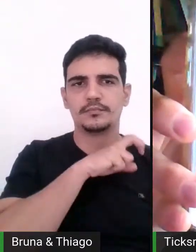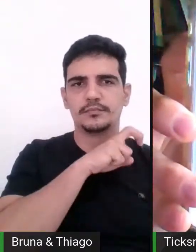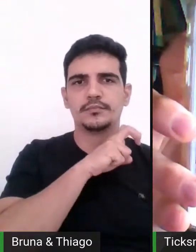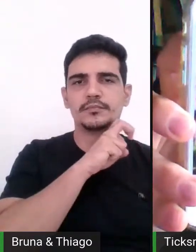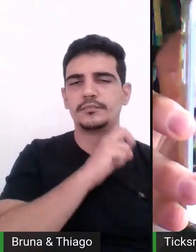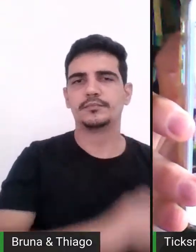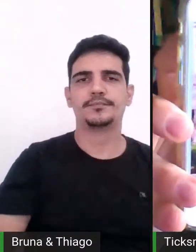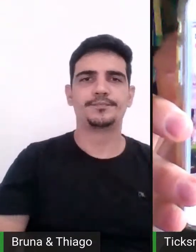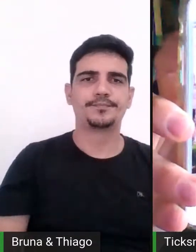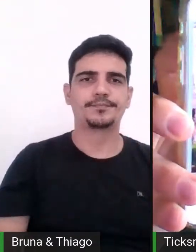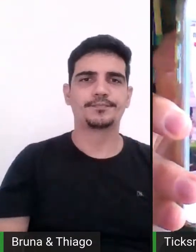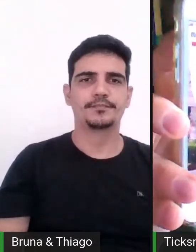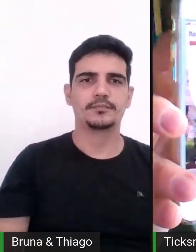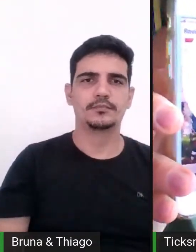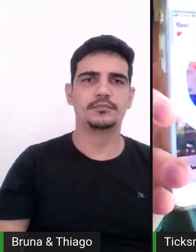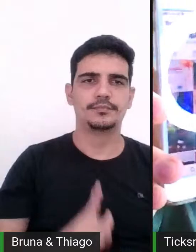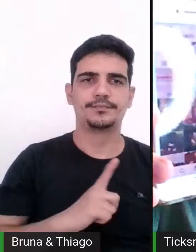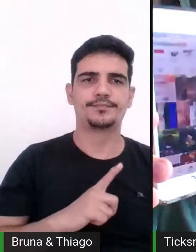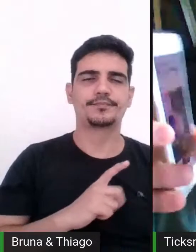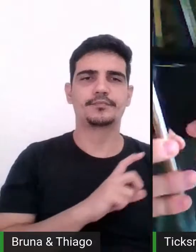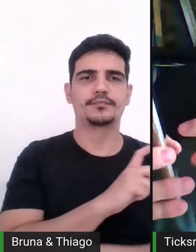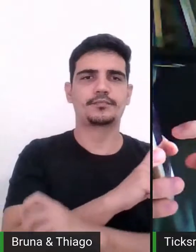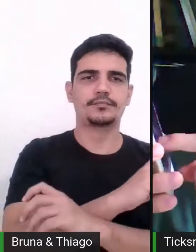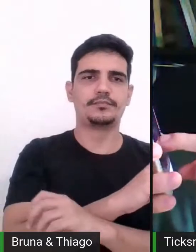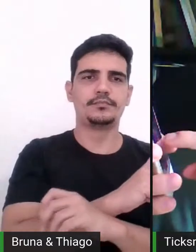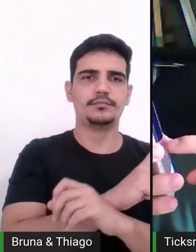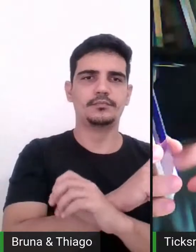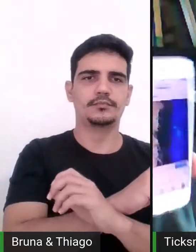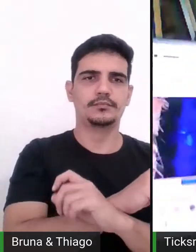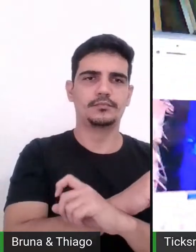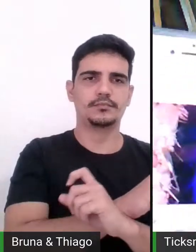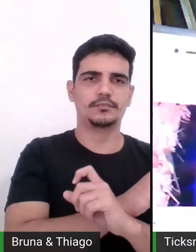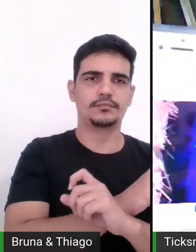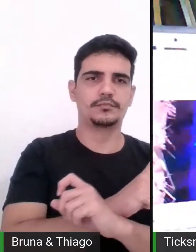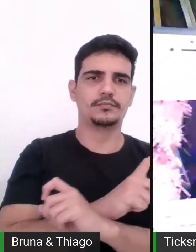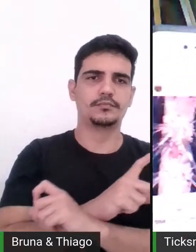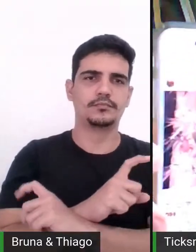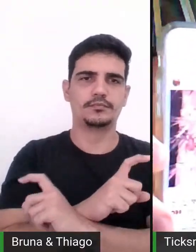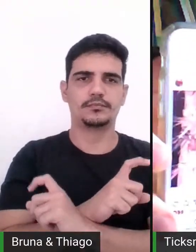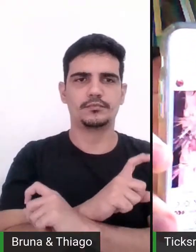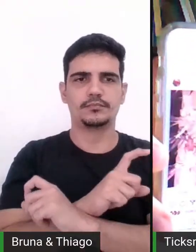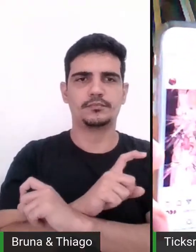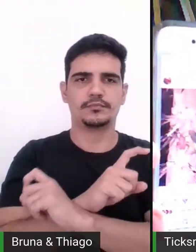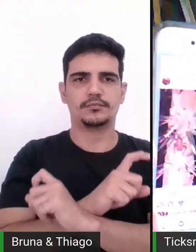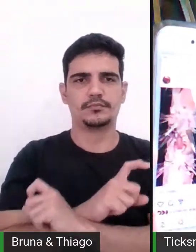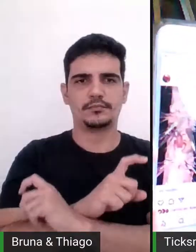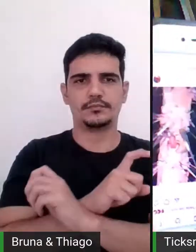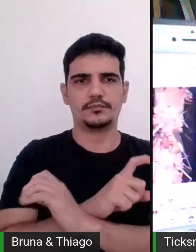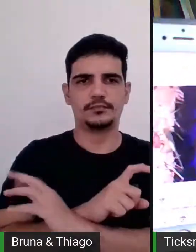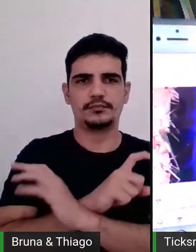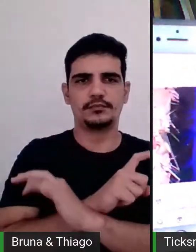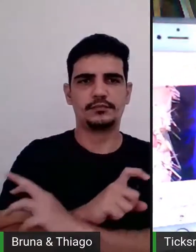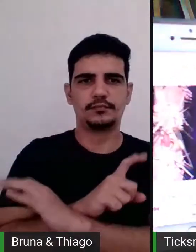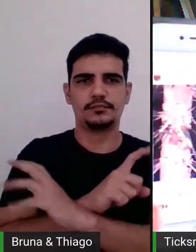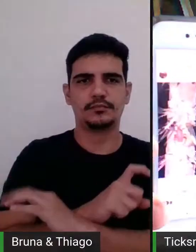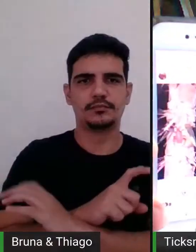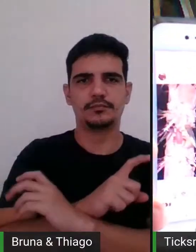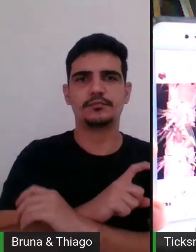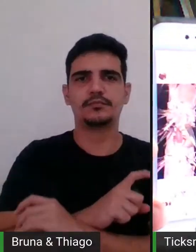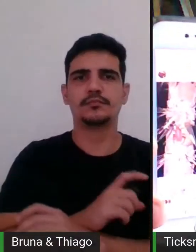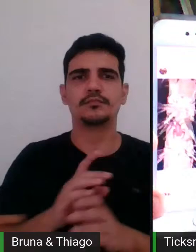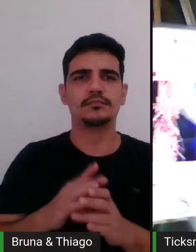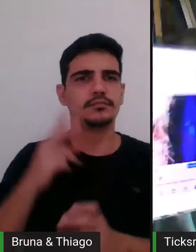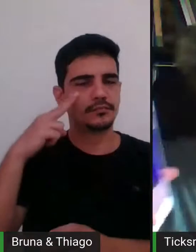recentemente, né? Tem um escorpião que, ó, que eu fui na floresta e achei ele. Aí eu filmei, tirei foto dele com a luz